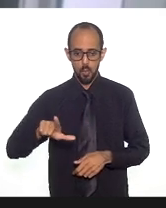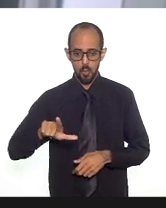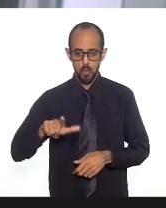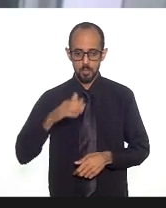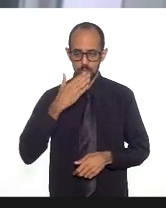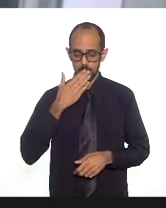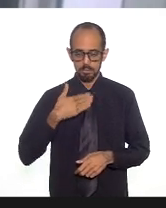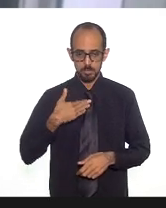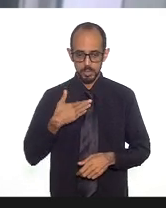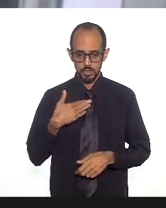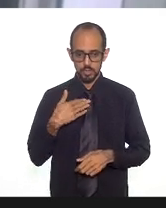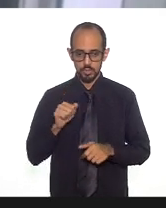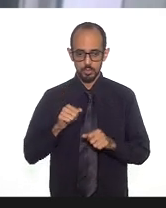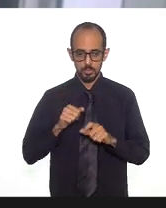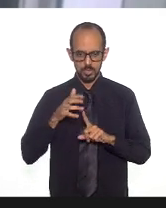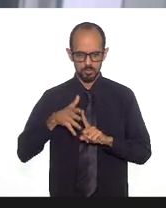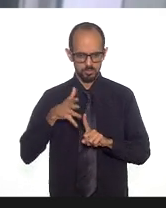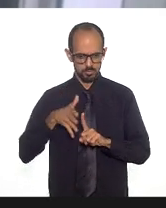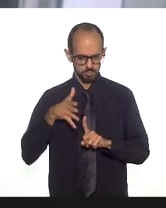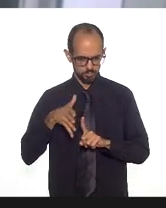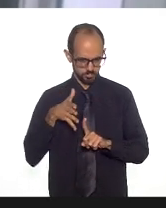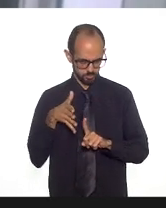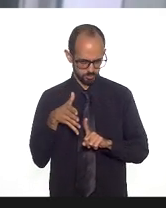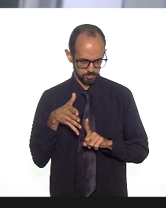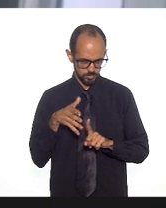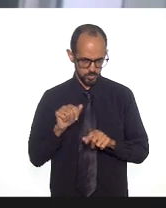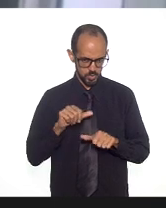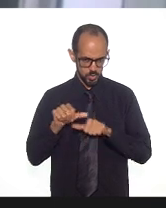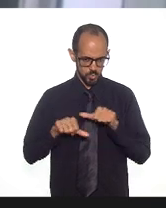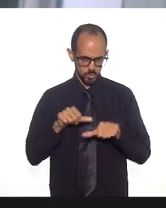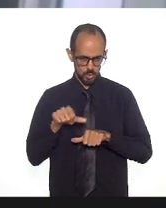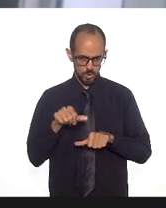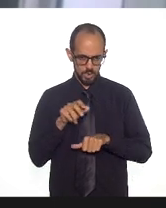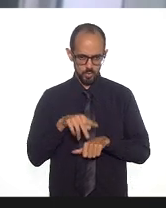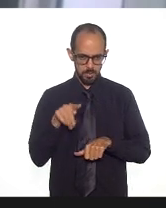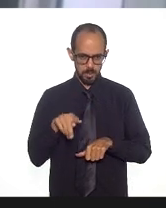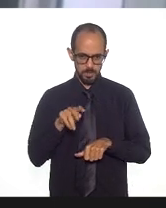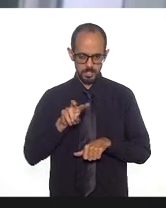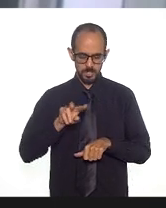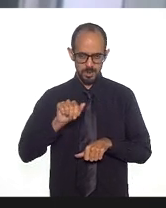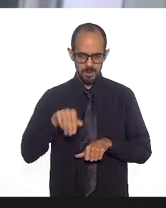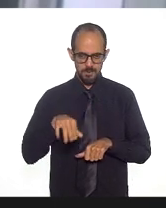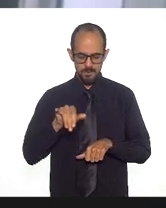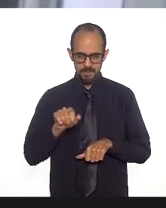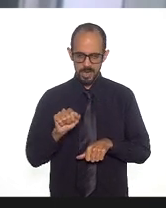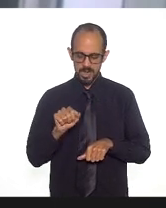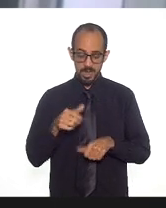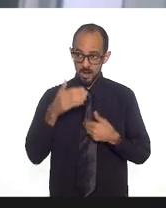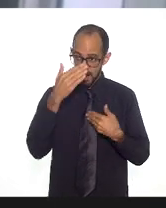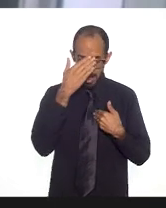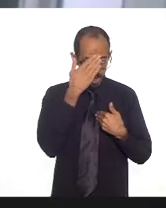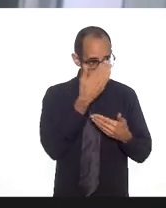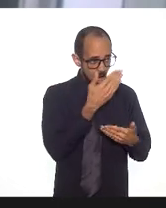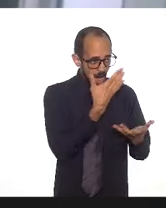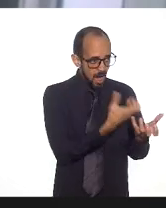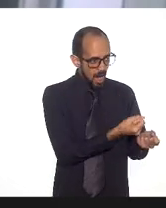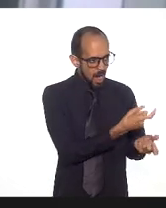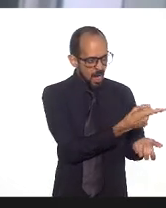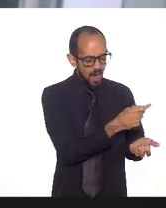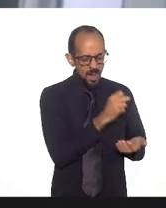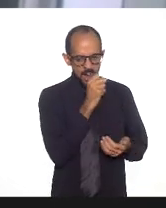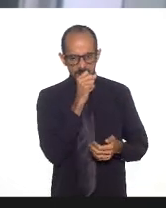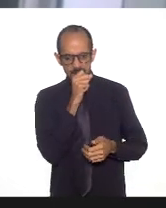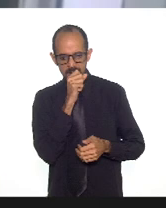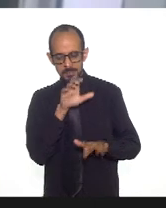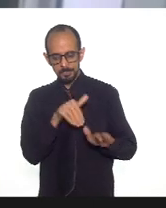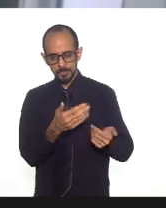enfim, que pudesse fazer uso da palavra de imediato. Eu troquei com a professora Vânia, quem eu agradeço, da UESO. Então, professor Raul Palácio, que tem um